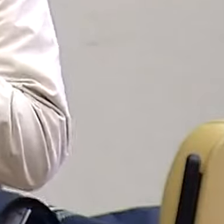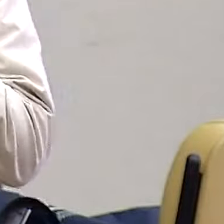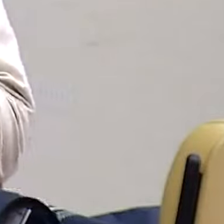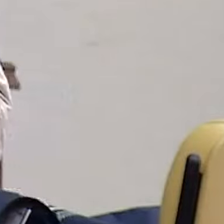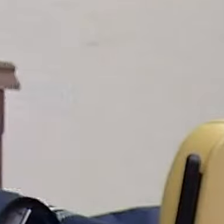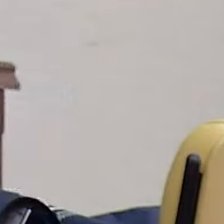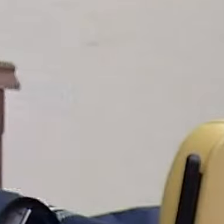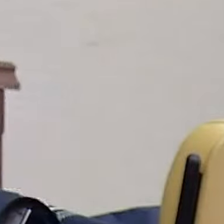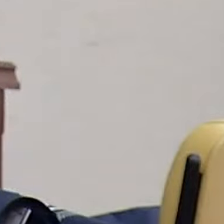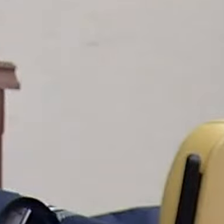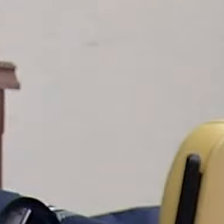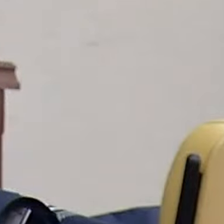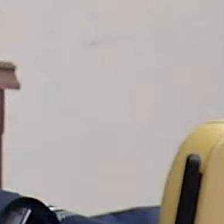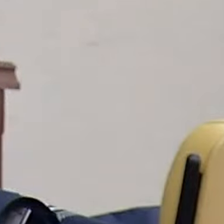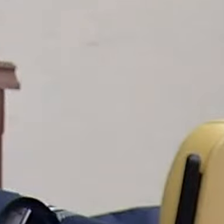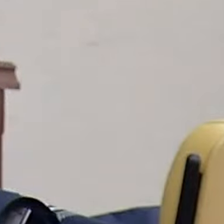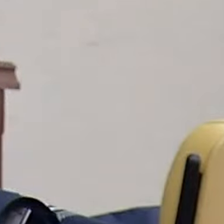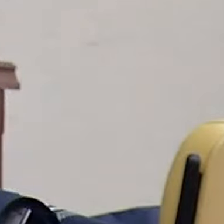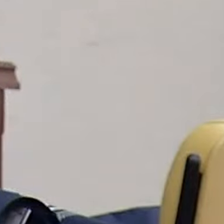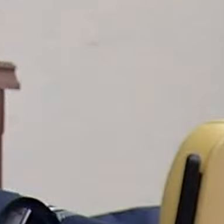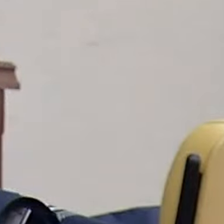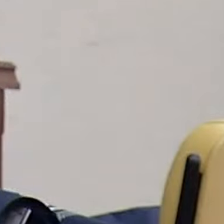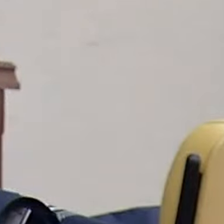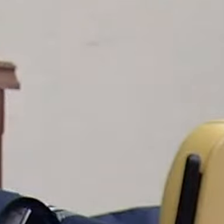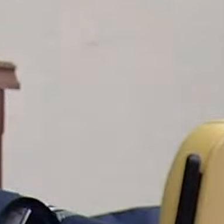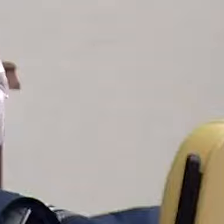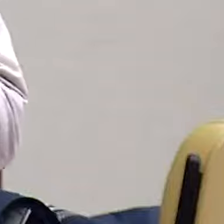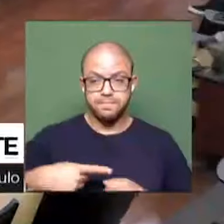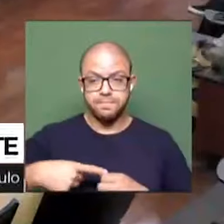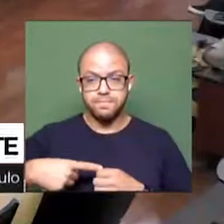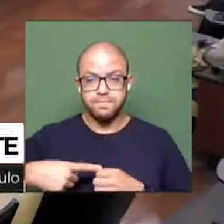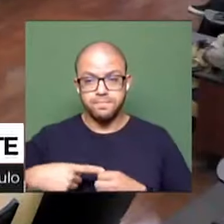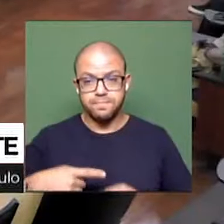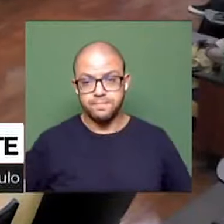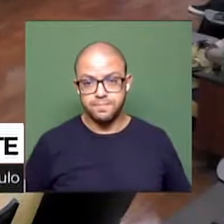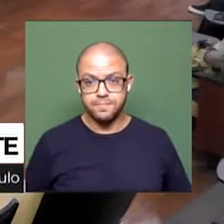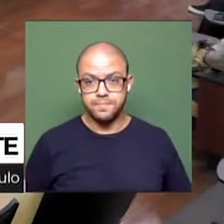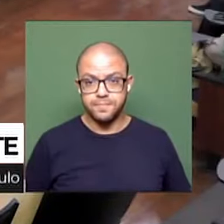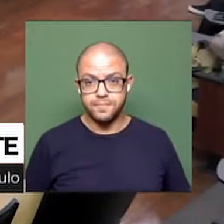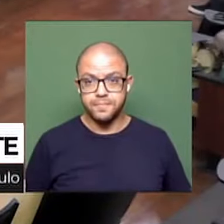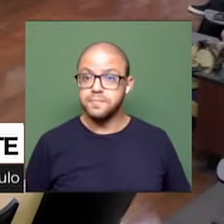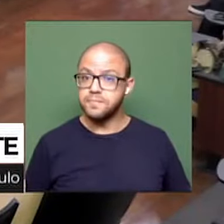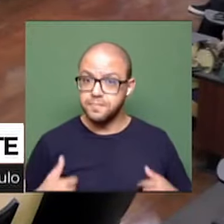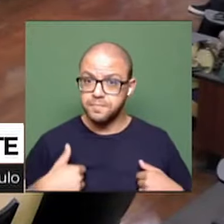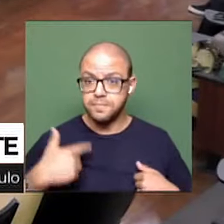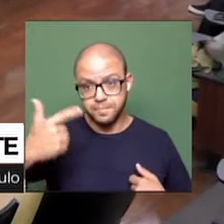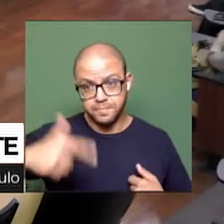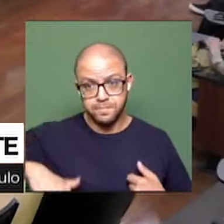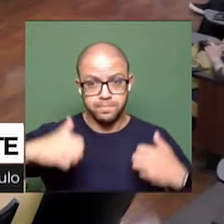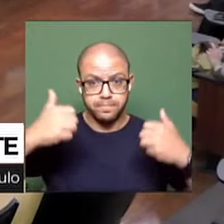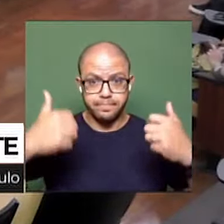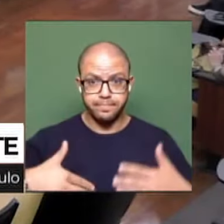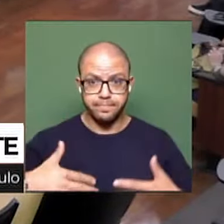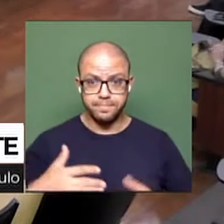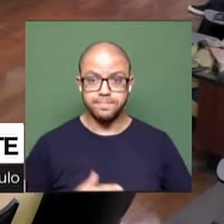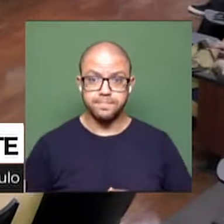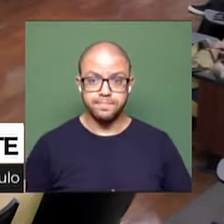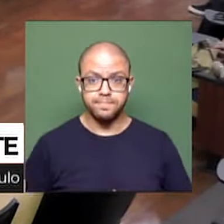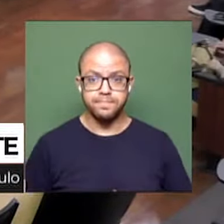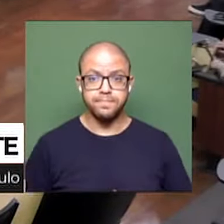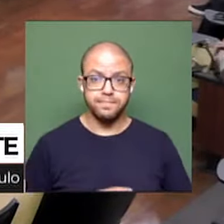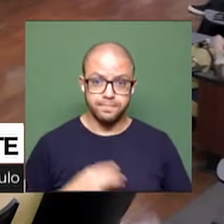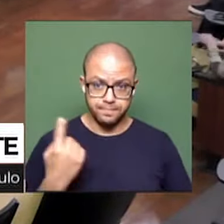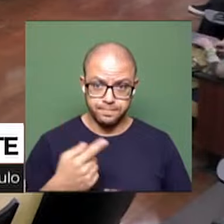atuam na revitalização da área e tem ligação com a cultura chinesa eu queria só reforçar que nós fizemos um concurso público